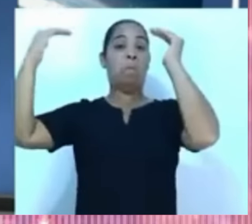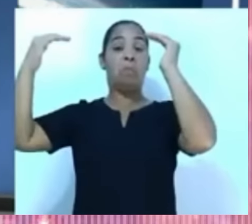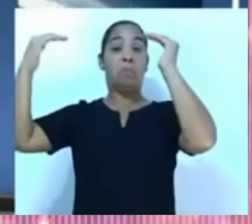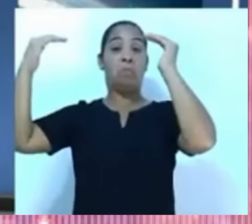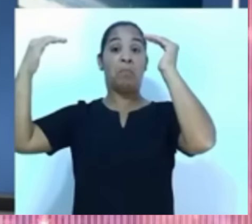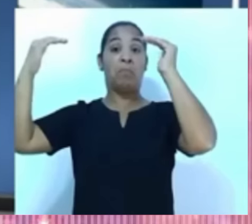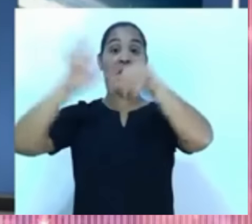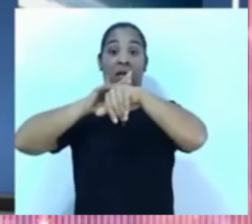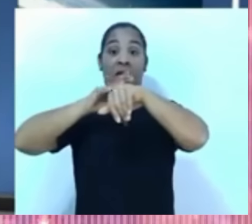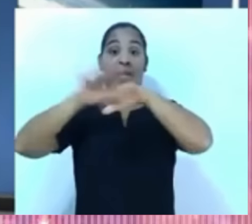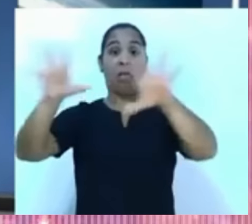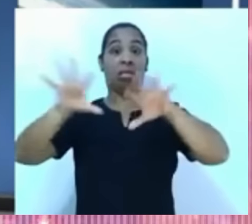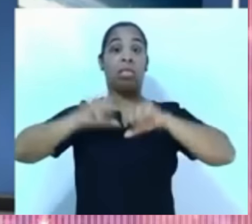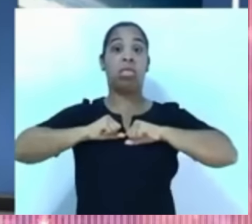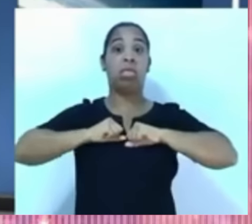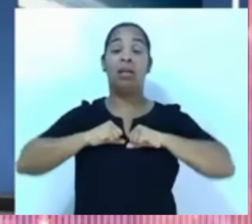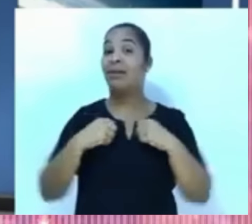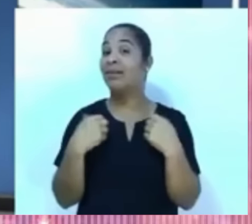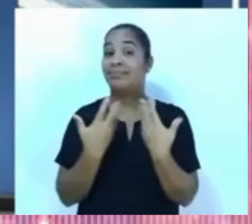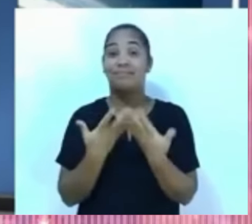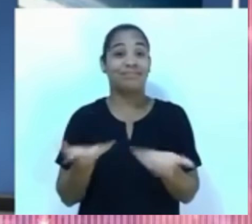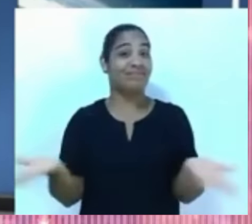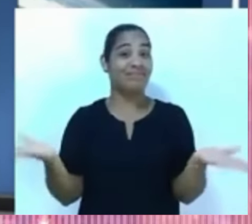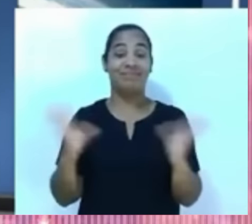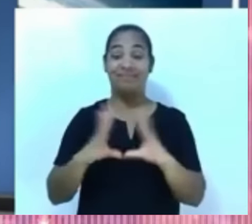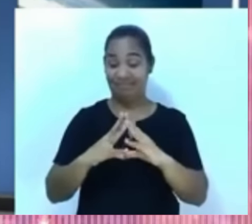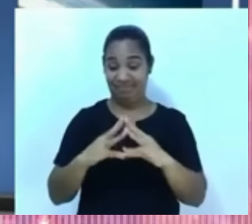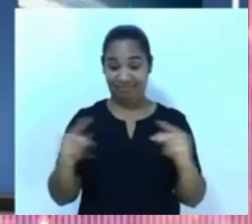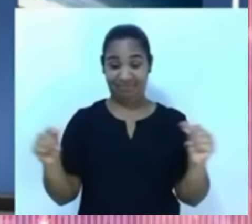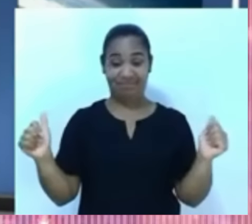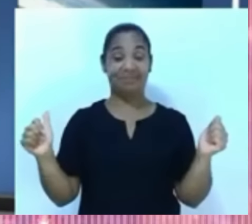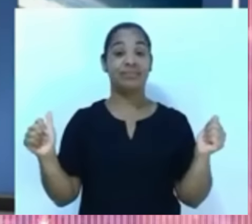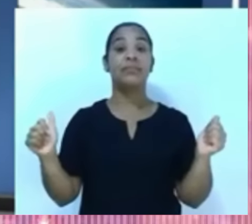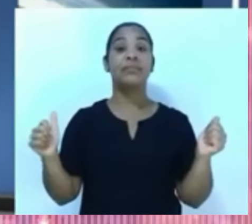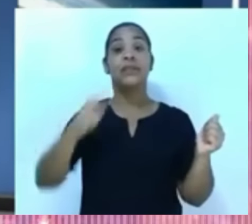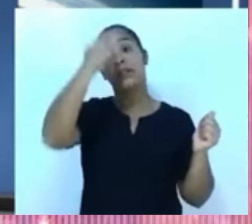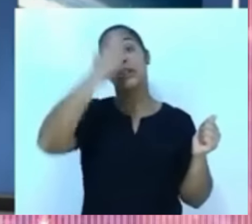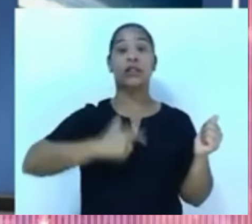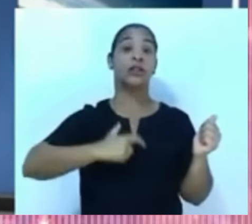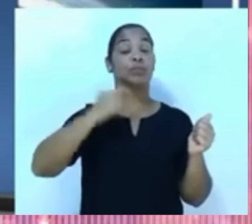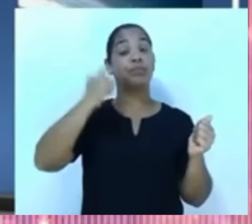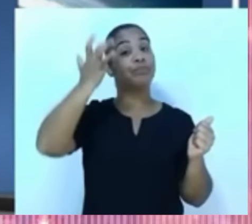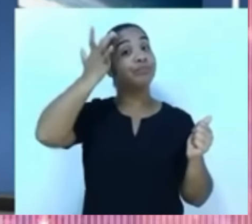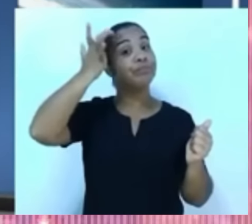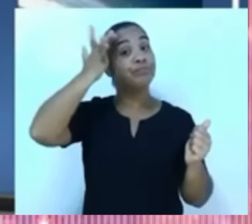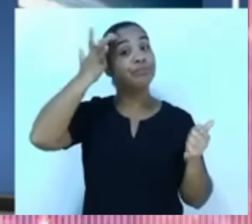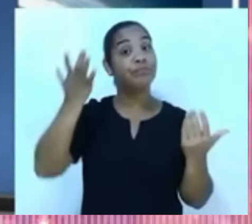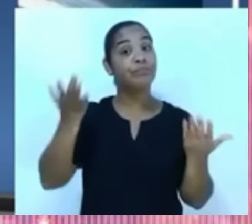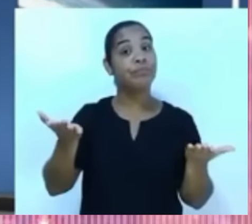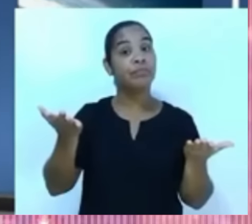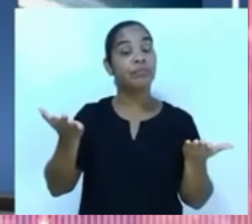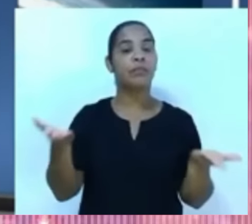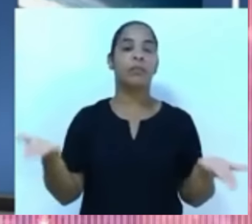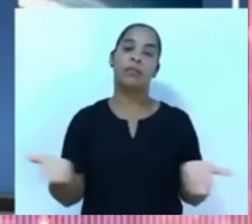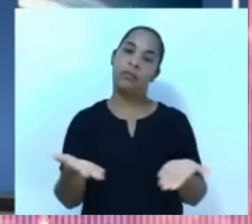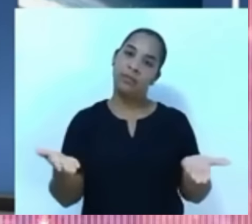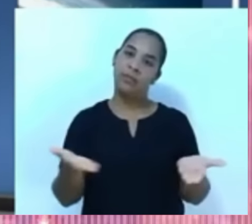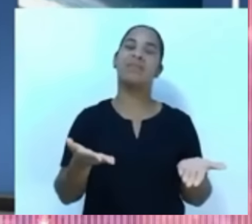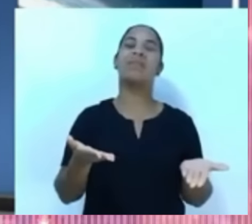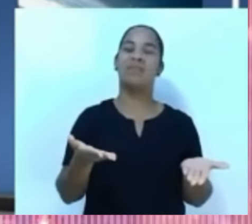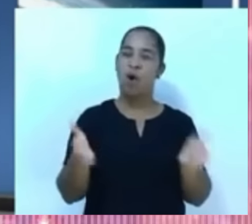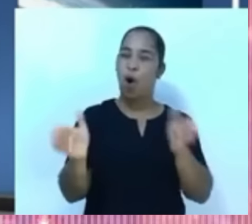governar se não é capaz e a si mesma a criatura entenderse então estamos vivendo Dias muito